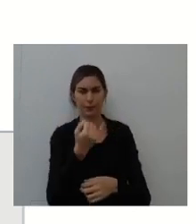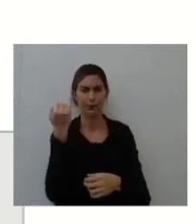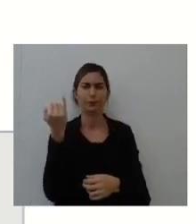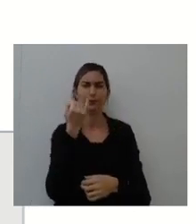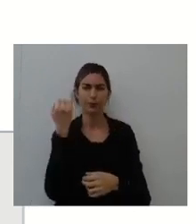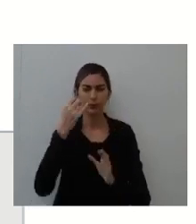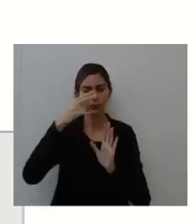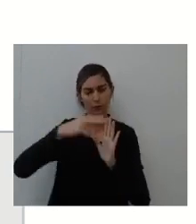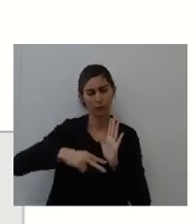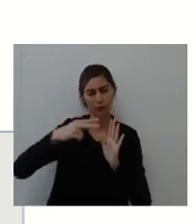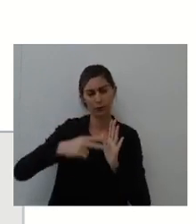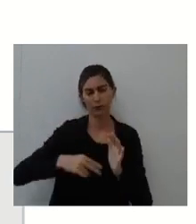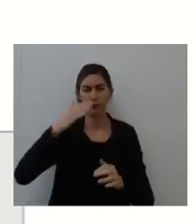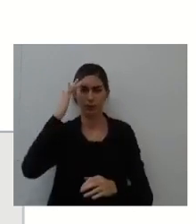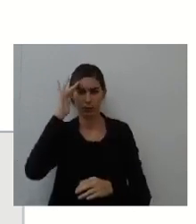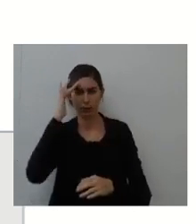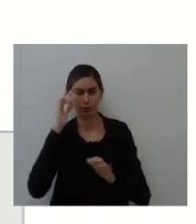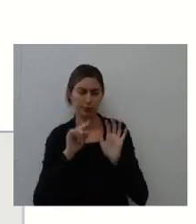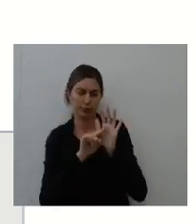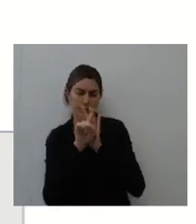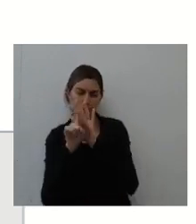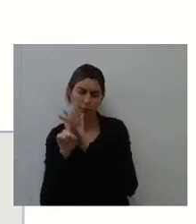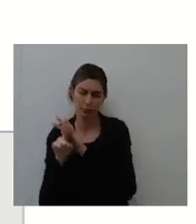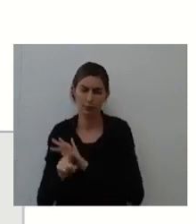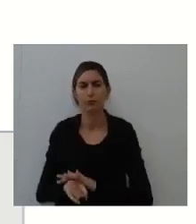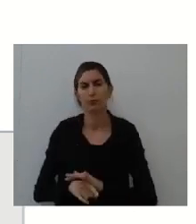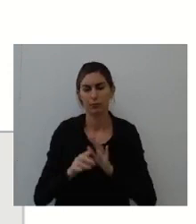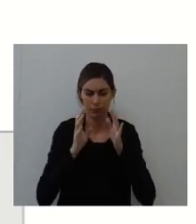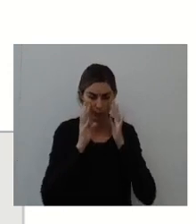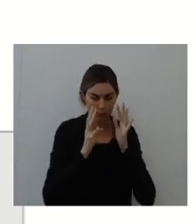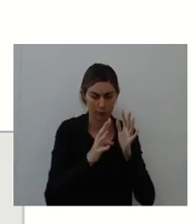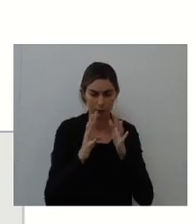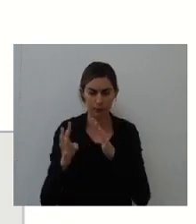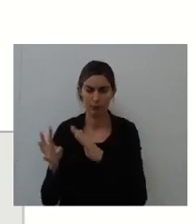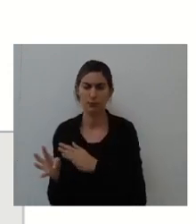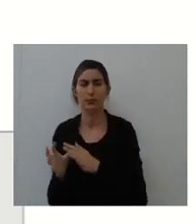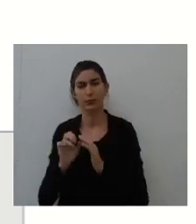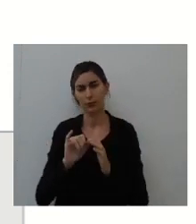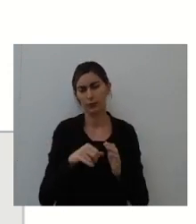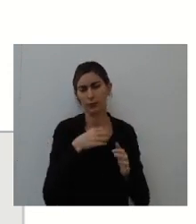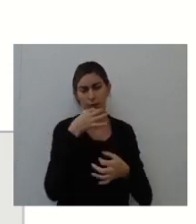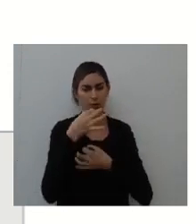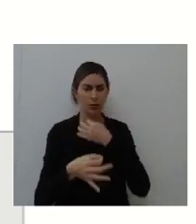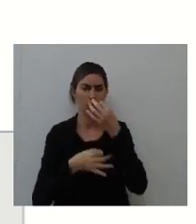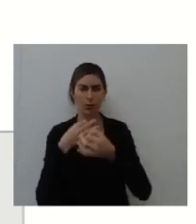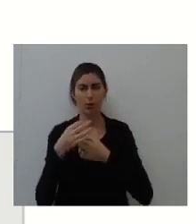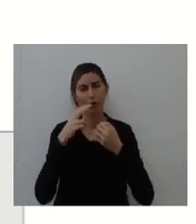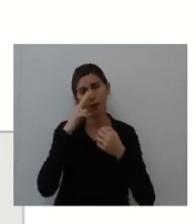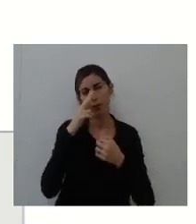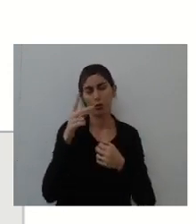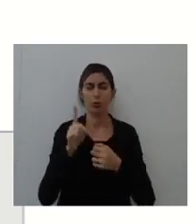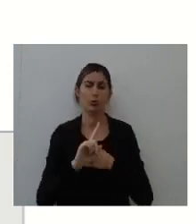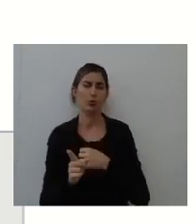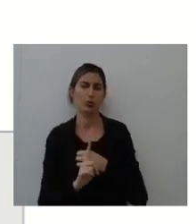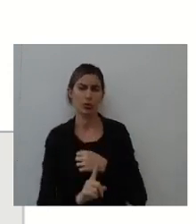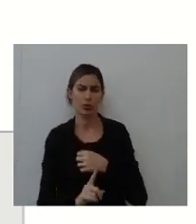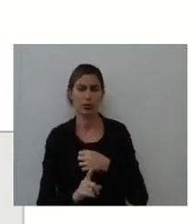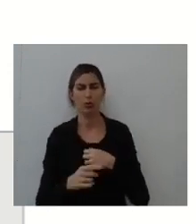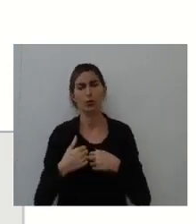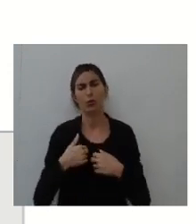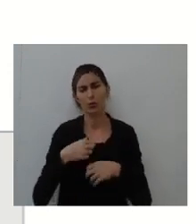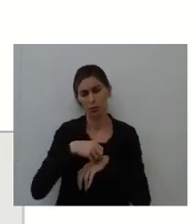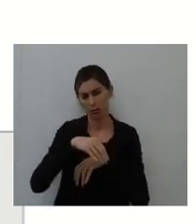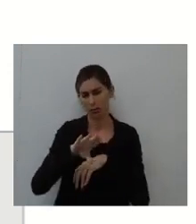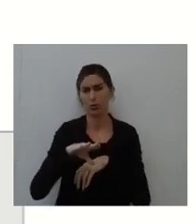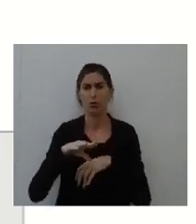gente leia e compreenda e analise de forma atenta para saber se são argumentos fortes ou não. Nesse caso, ela trouxe